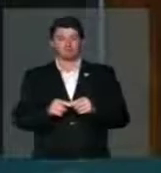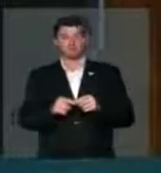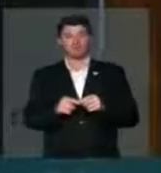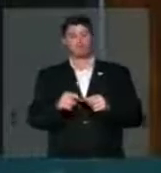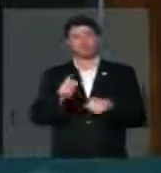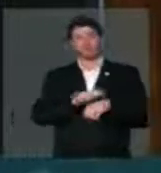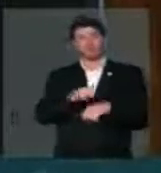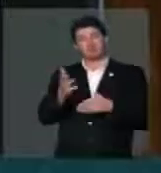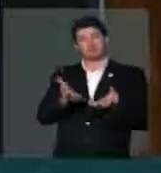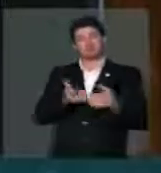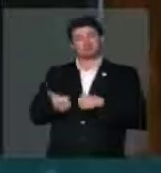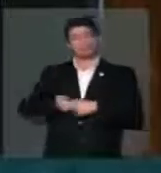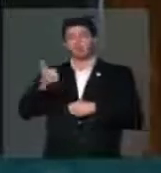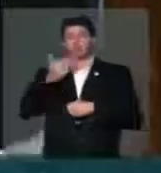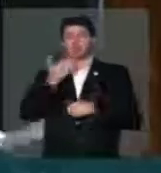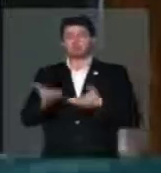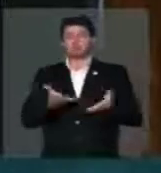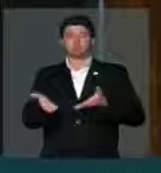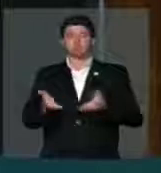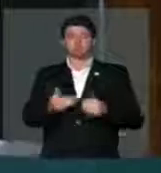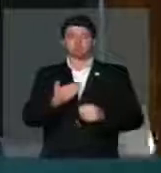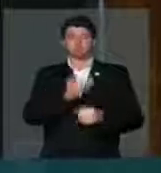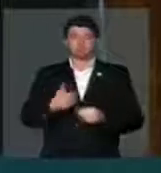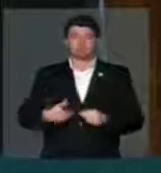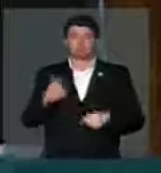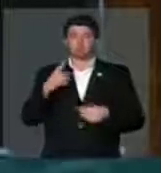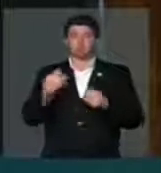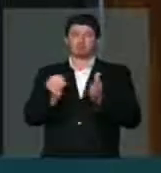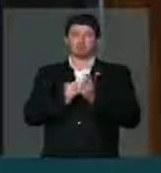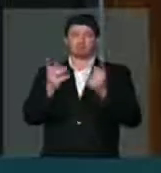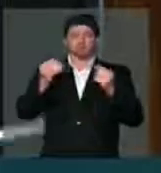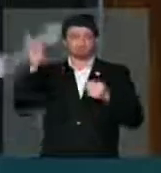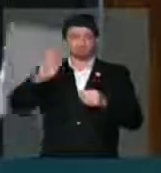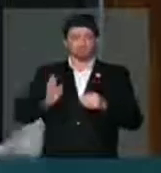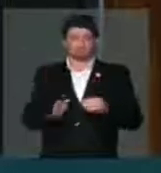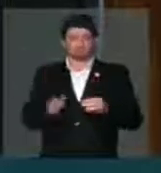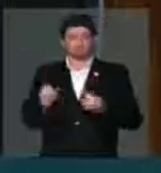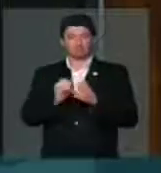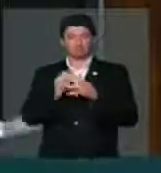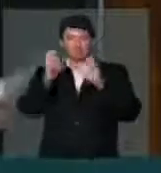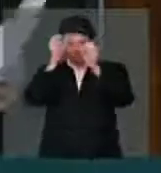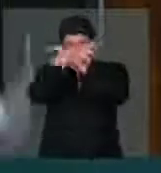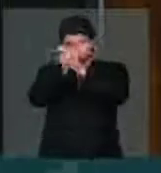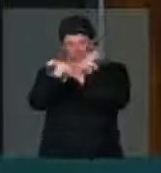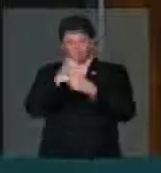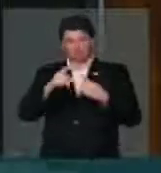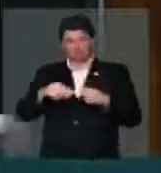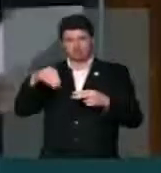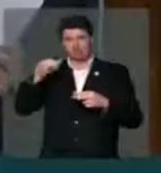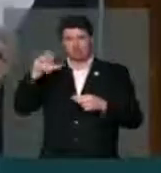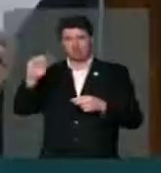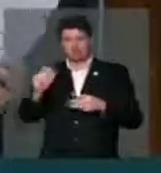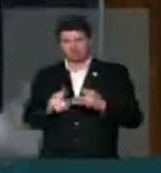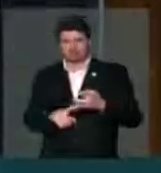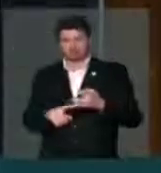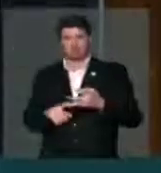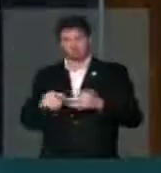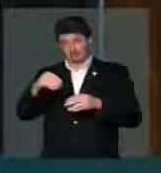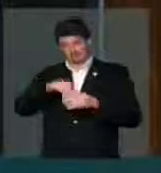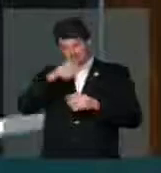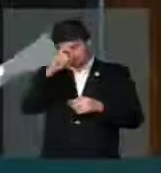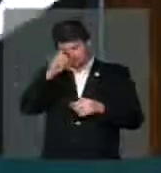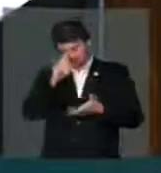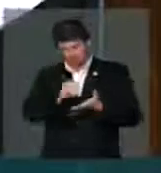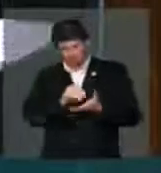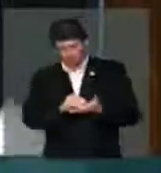melhor prestação de serviços públicos tão carentes no país, que falta ambulância, maca nos